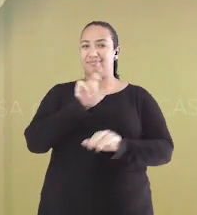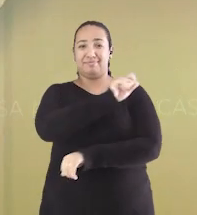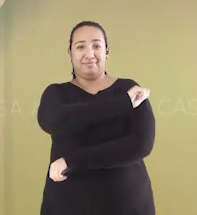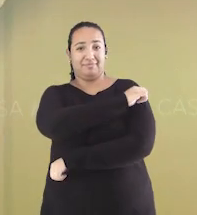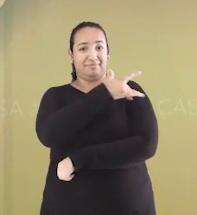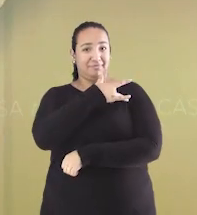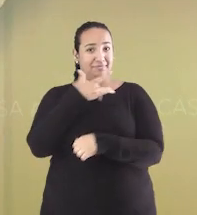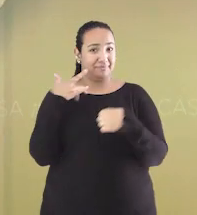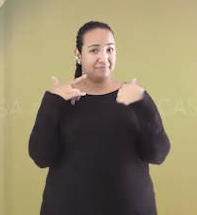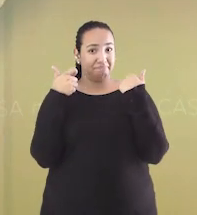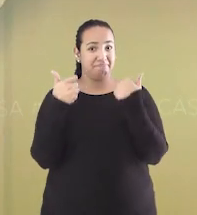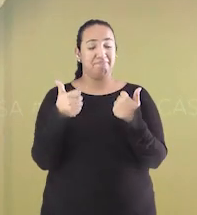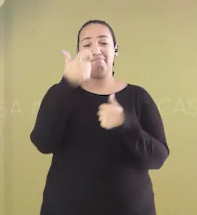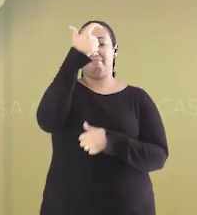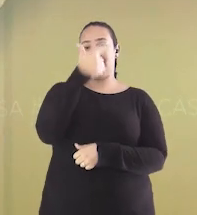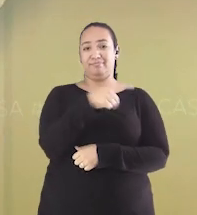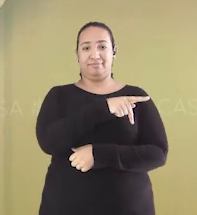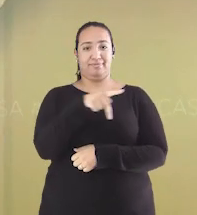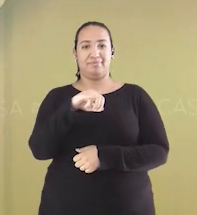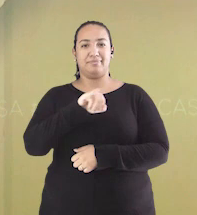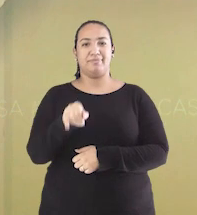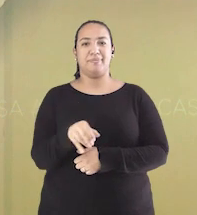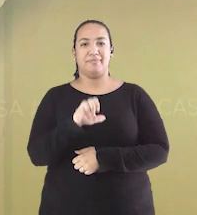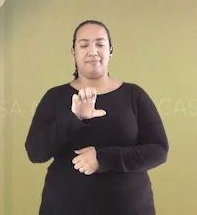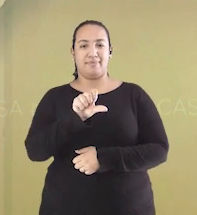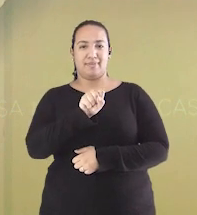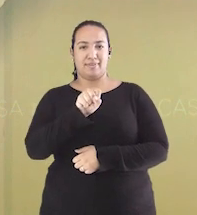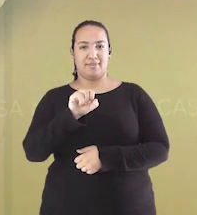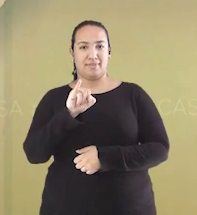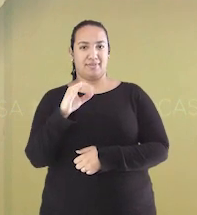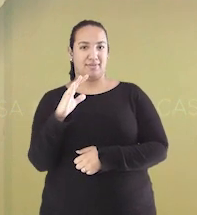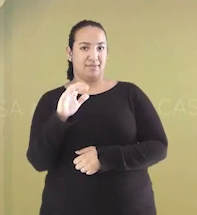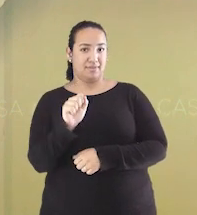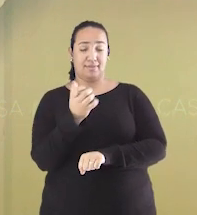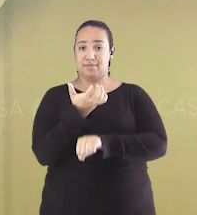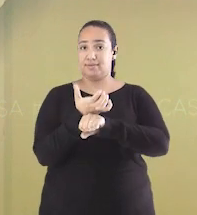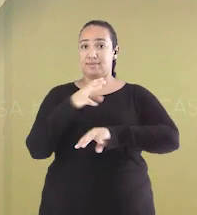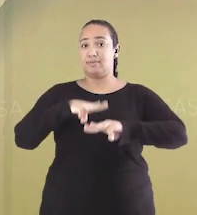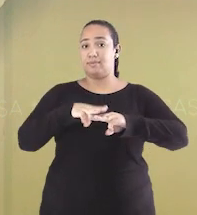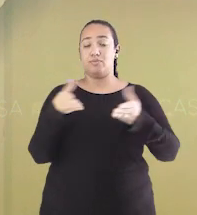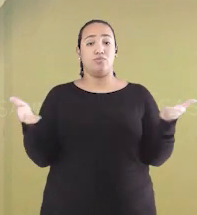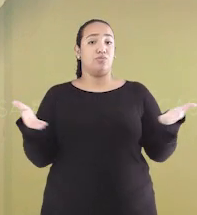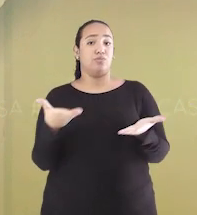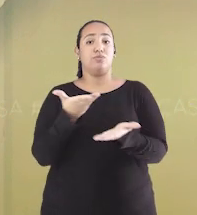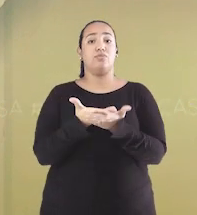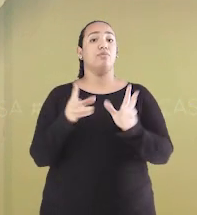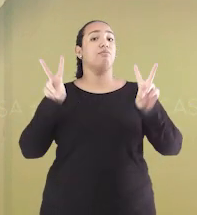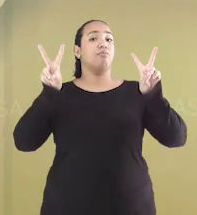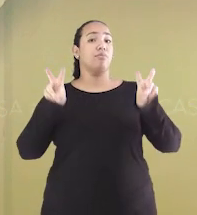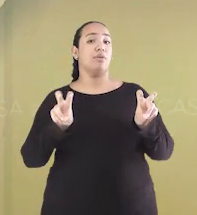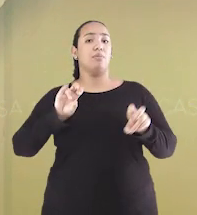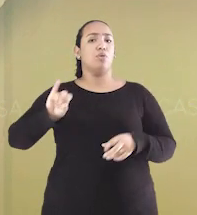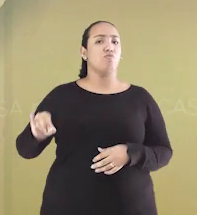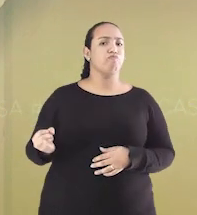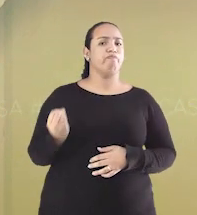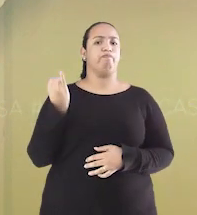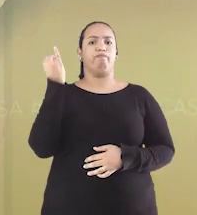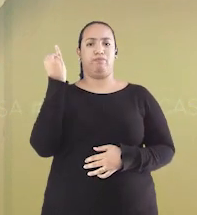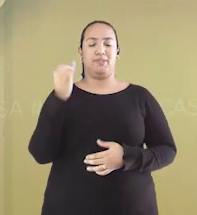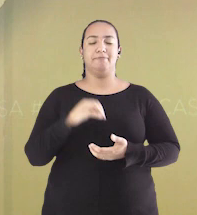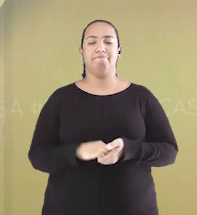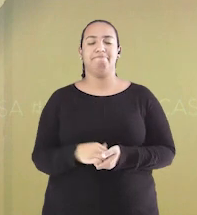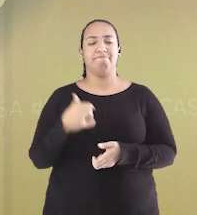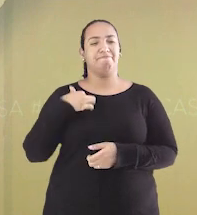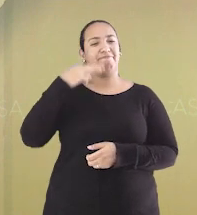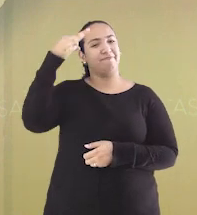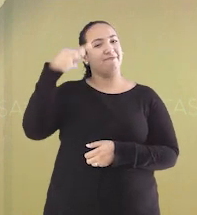pessoal! Como vocês estão? Eu sou a professora Jéssica, de Matemática, e na aula de hoje vamos falar sobre juros. Tenho